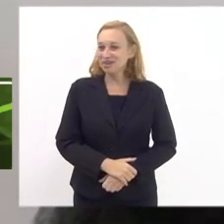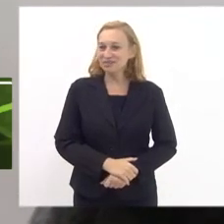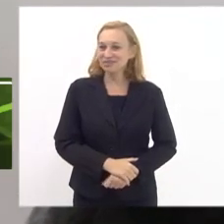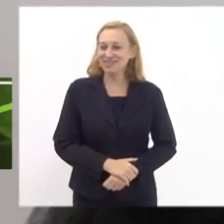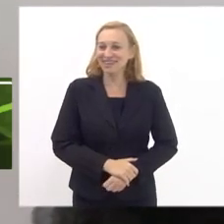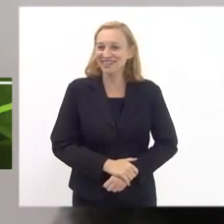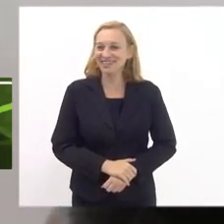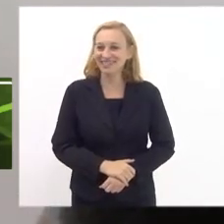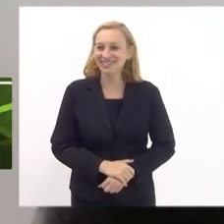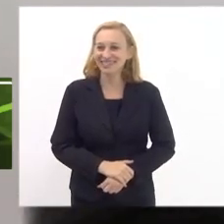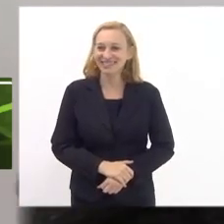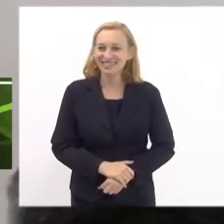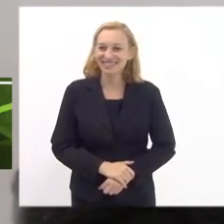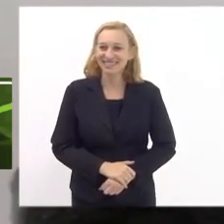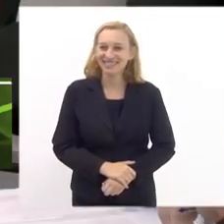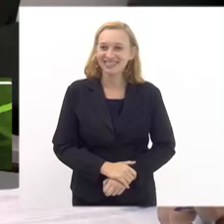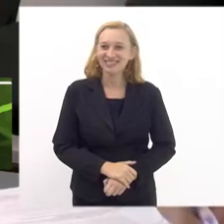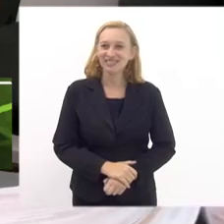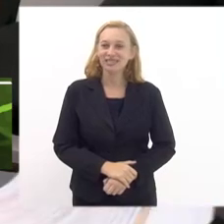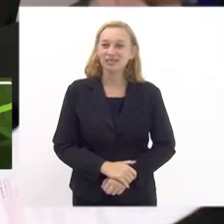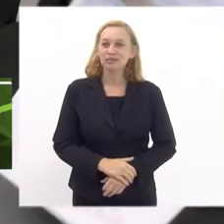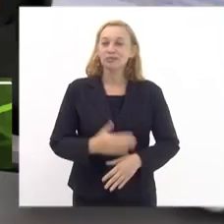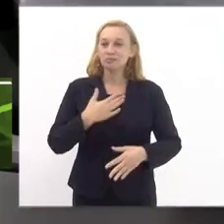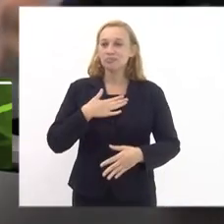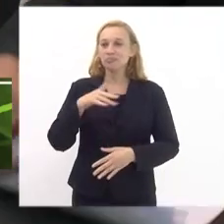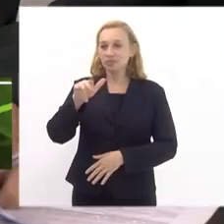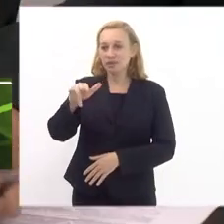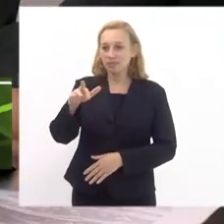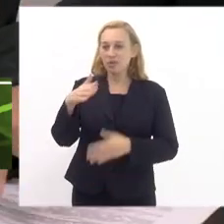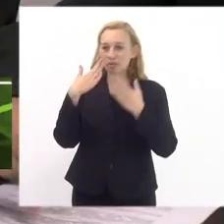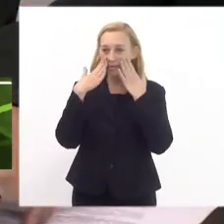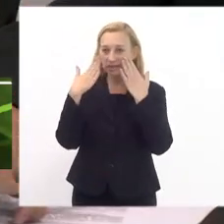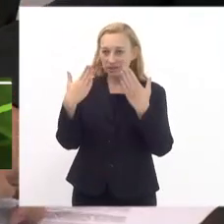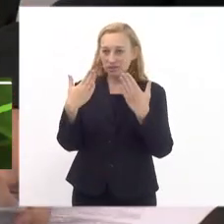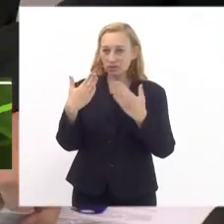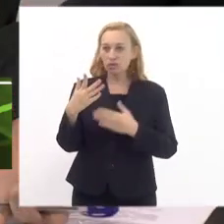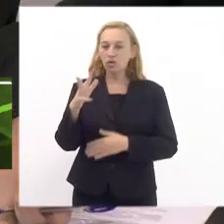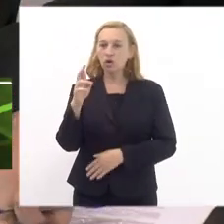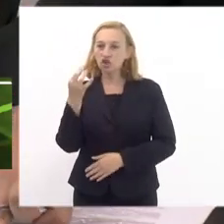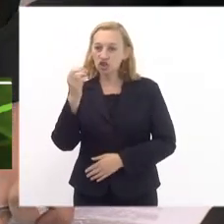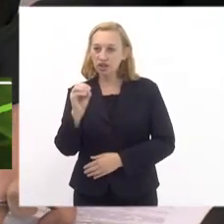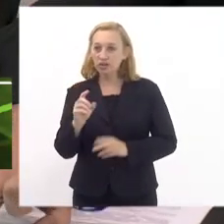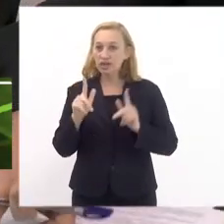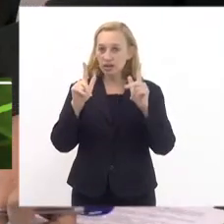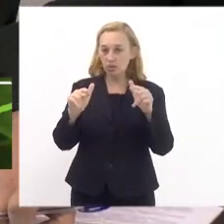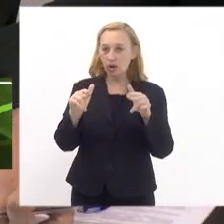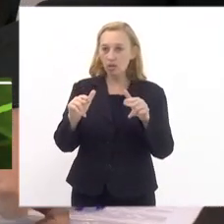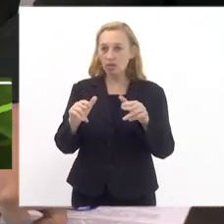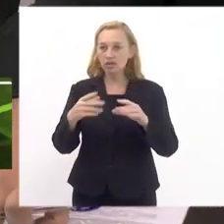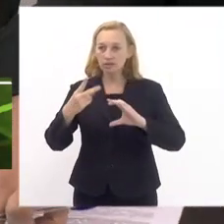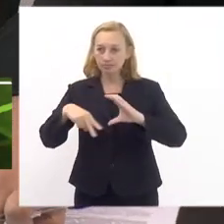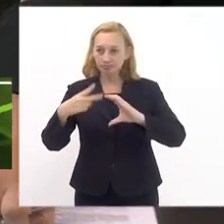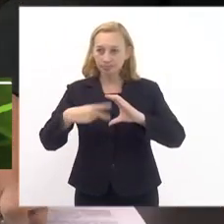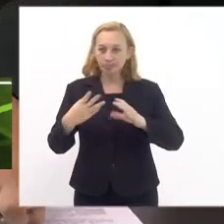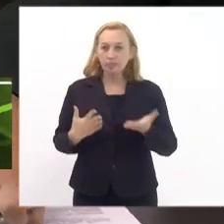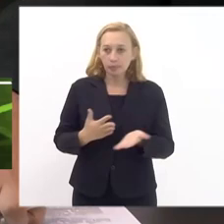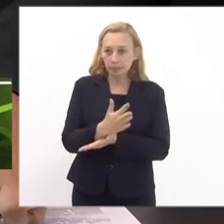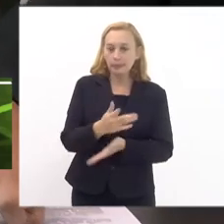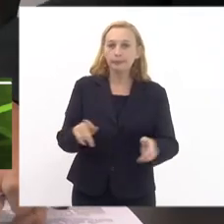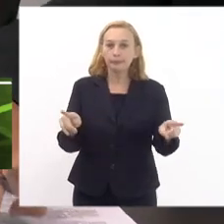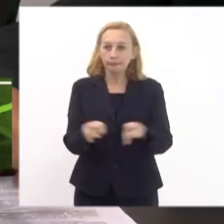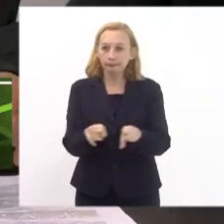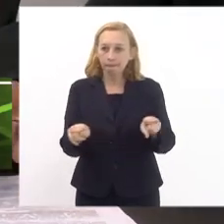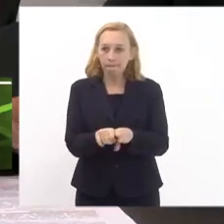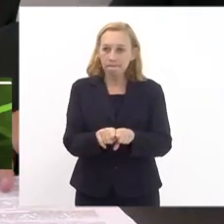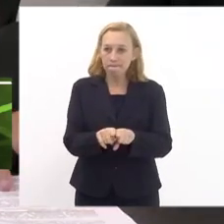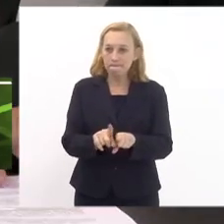Tá? Muito. Meu irmão apresentou, muito. Meu irmão vereador Rogério Amorim apresentou projeto similar na Câmara Municipal, aprovado também, que